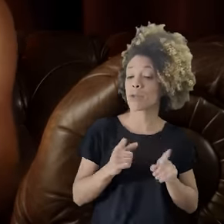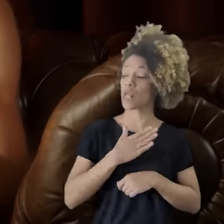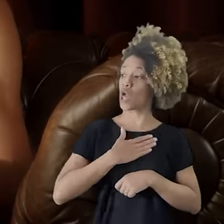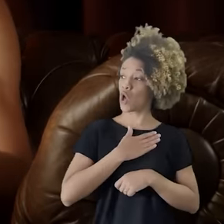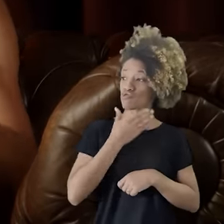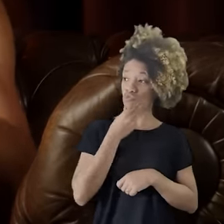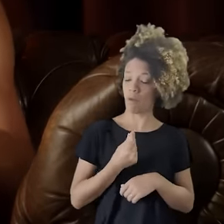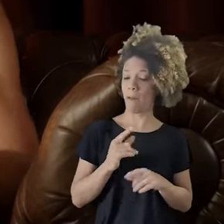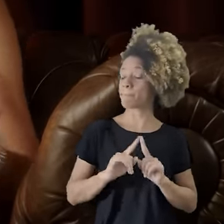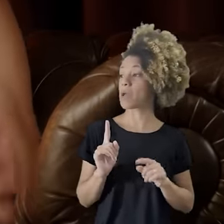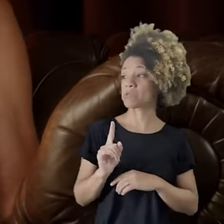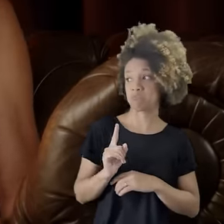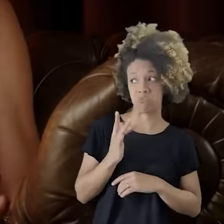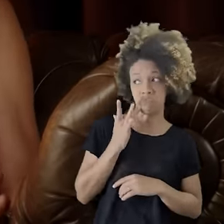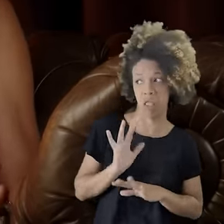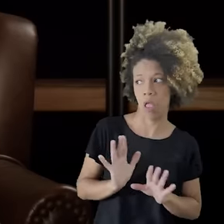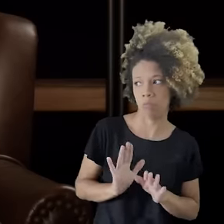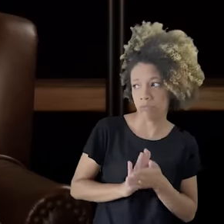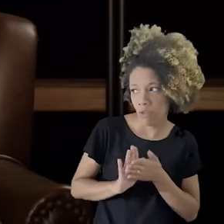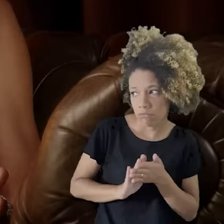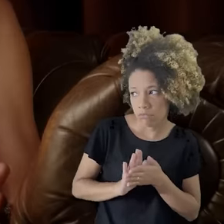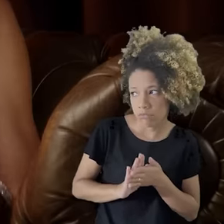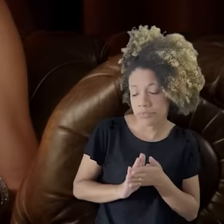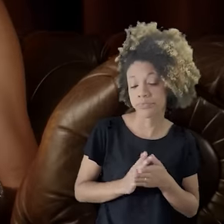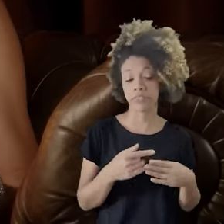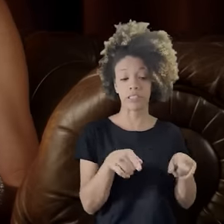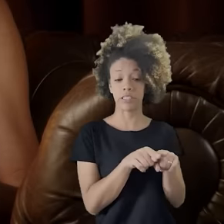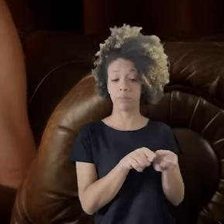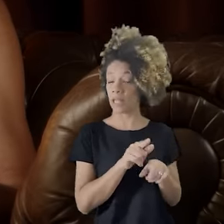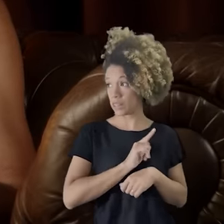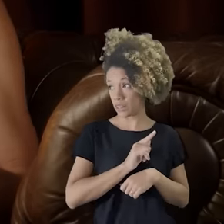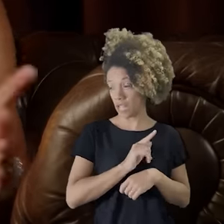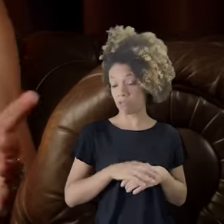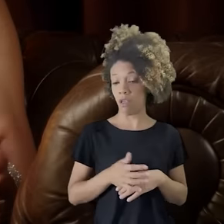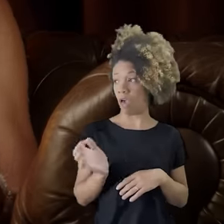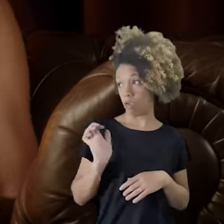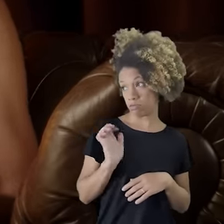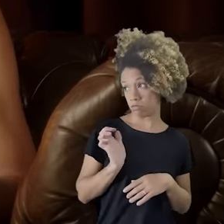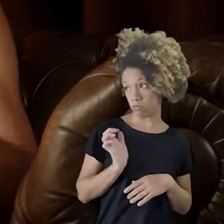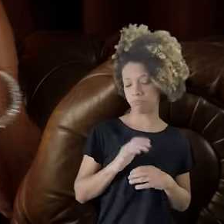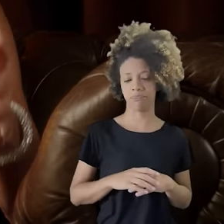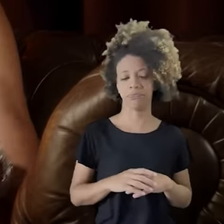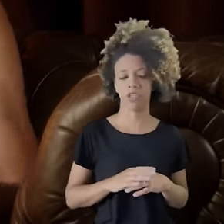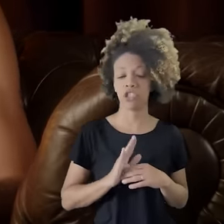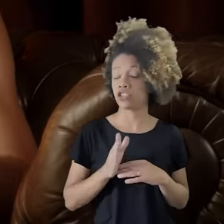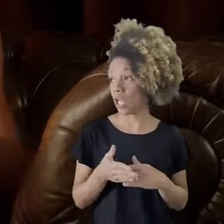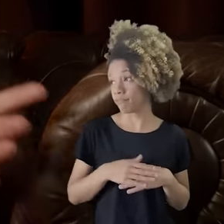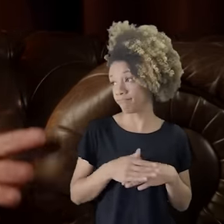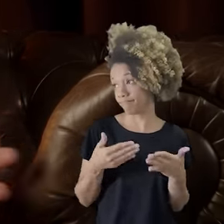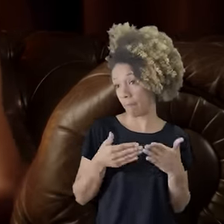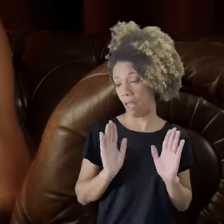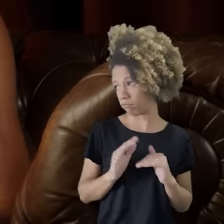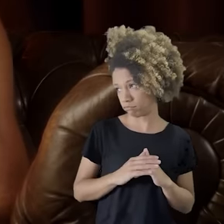mas ele gosta de homem mas só que ele não dá sinal nenhum e tem a tem a que a já é aquela